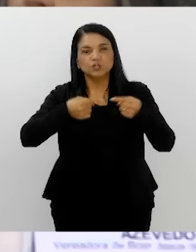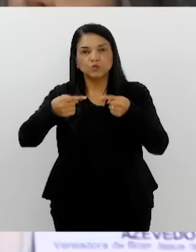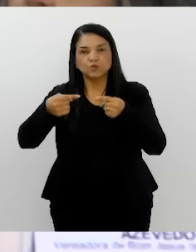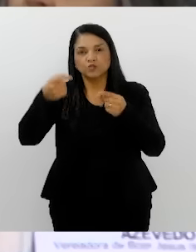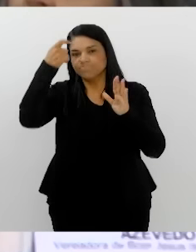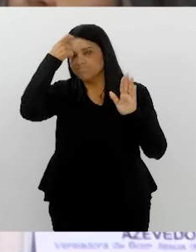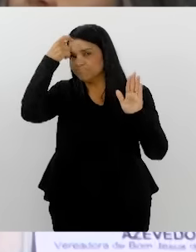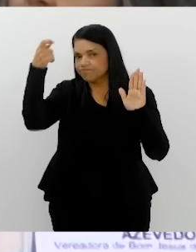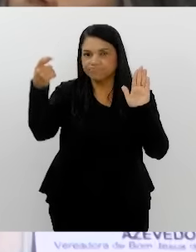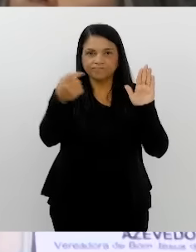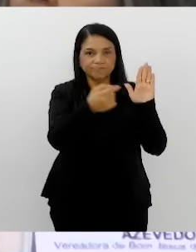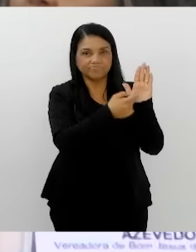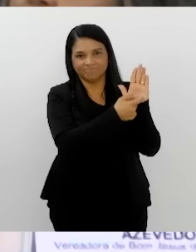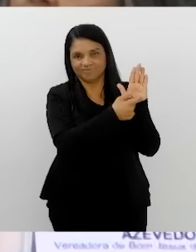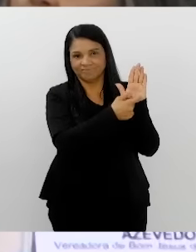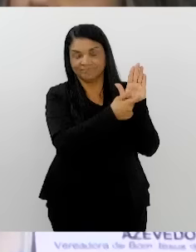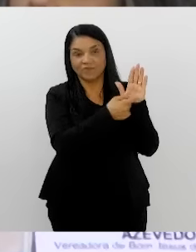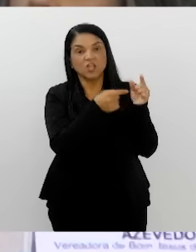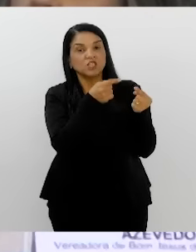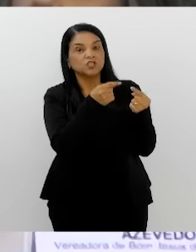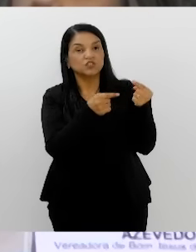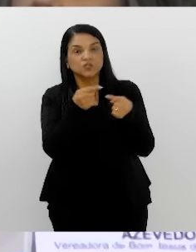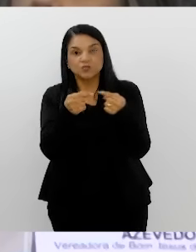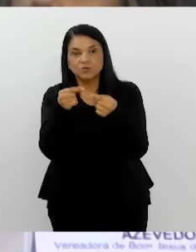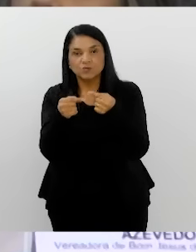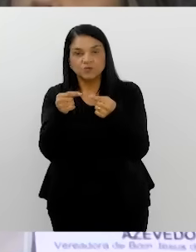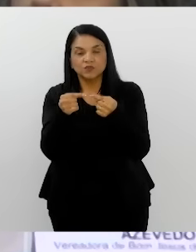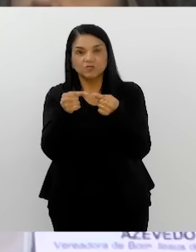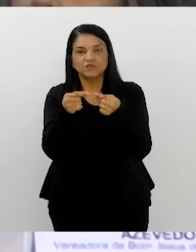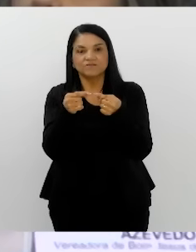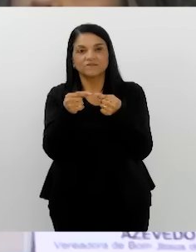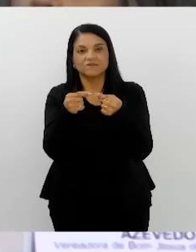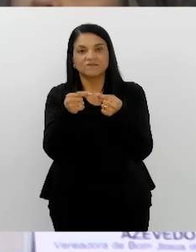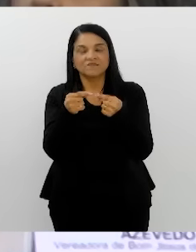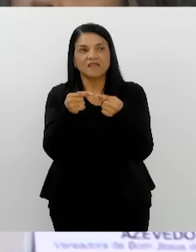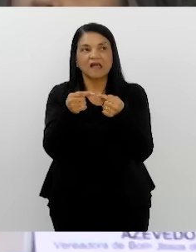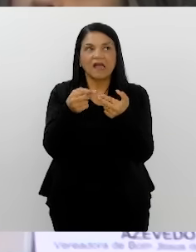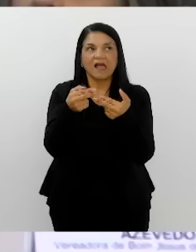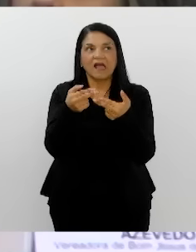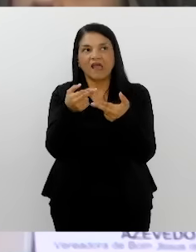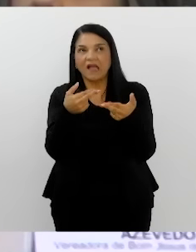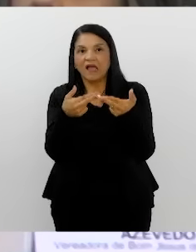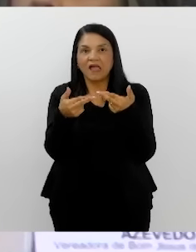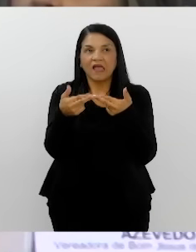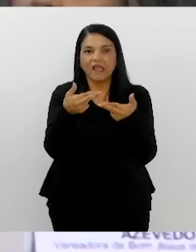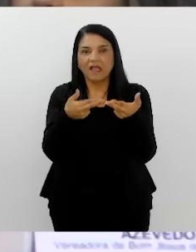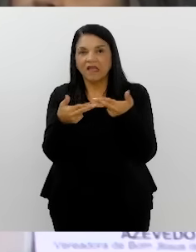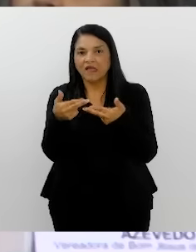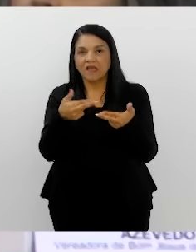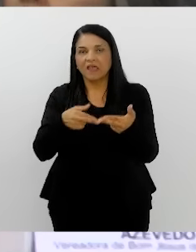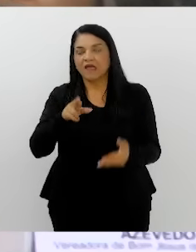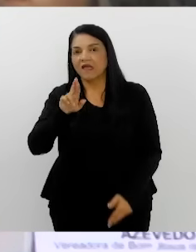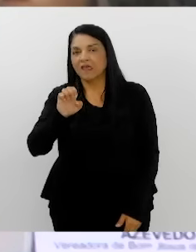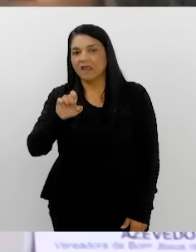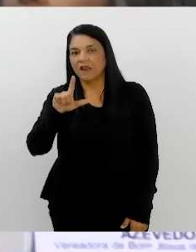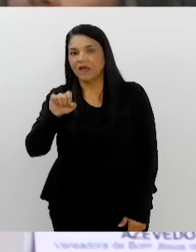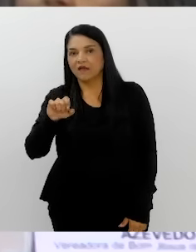artificial, onde se discute a relativização do próprio ser